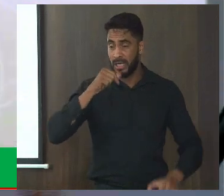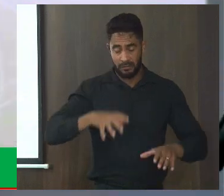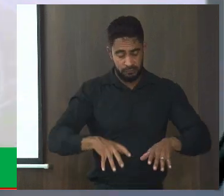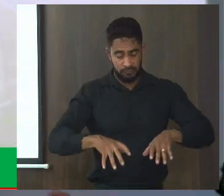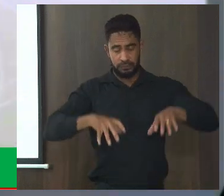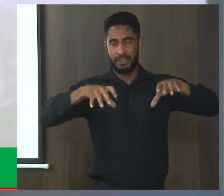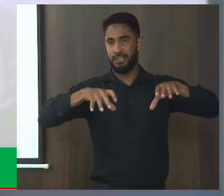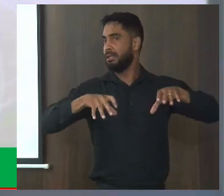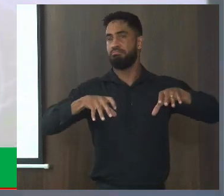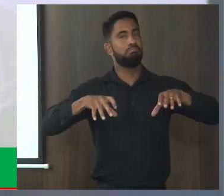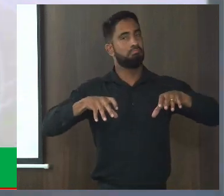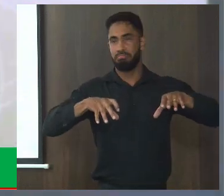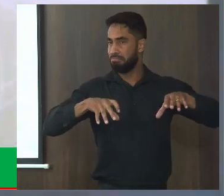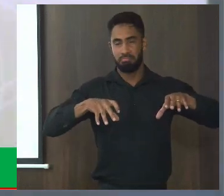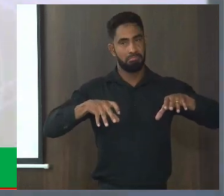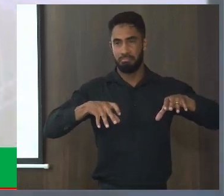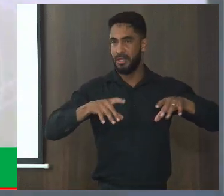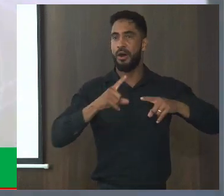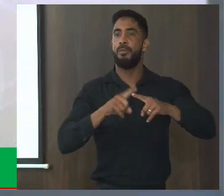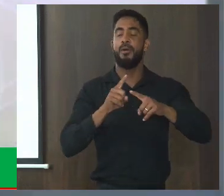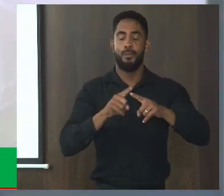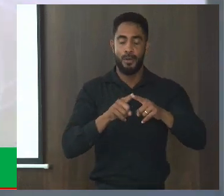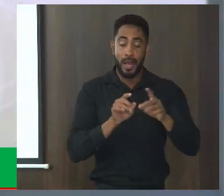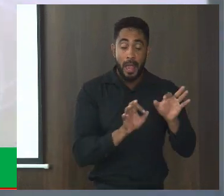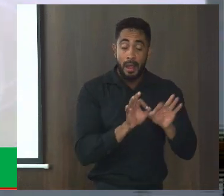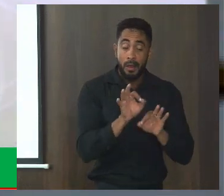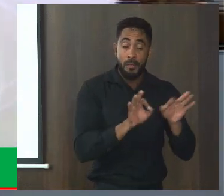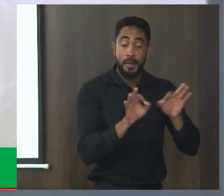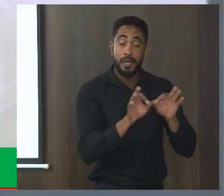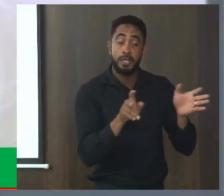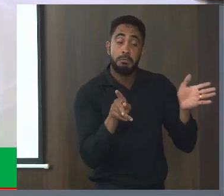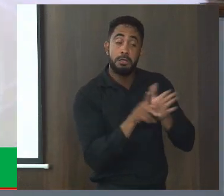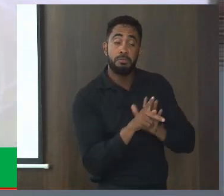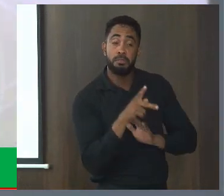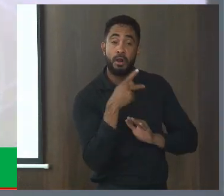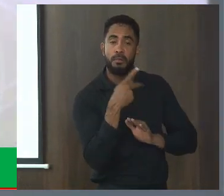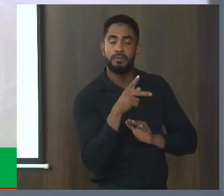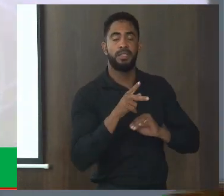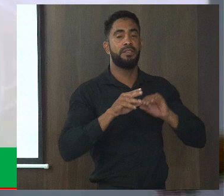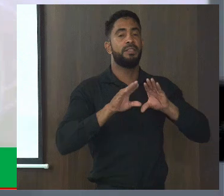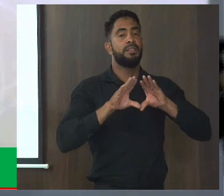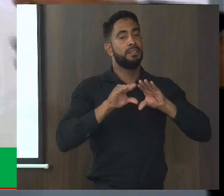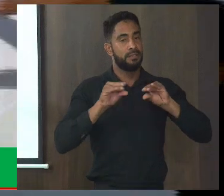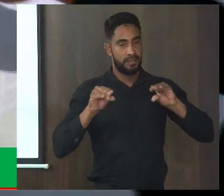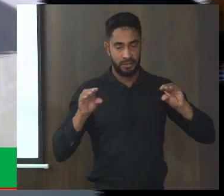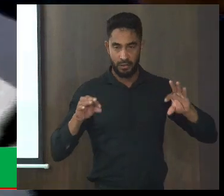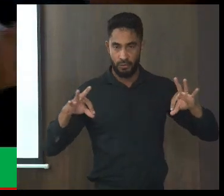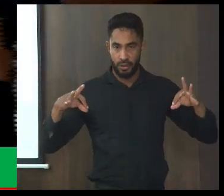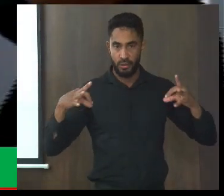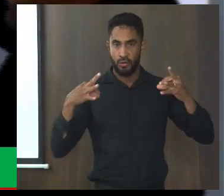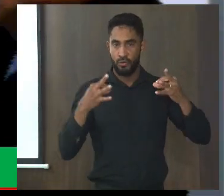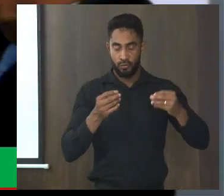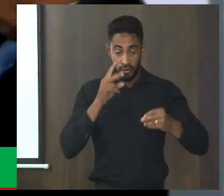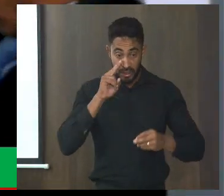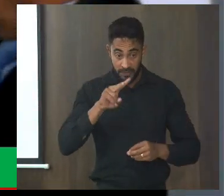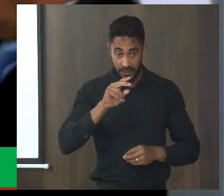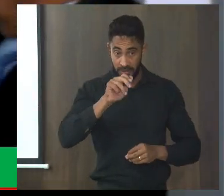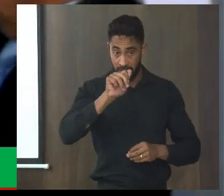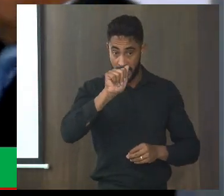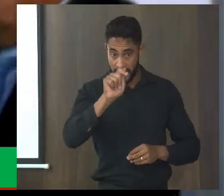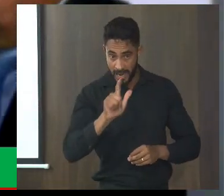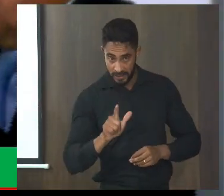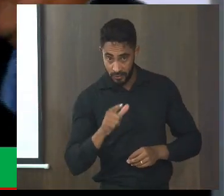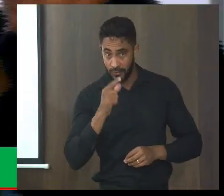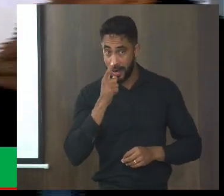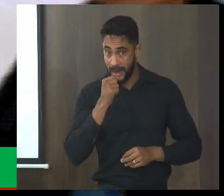dentro do planejamento deles. Mas está tranquilo, Isso aqui, tudo azul que vocês estão vendo, não é água.